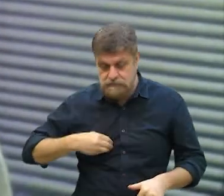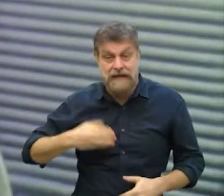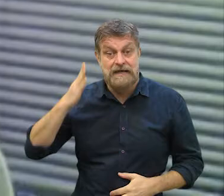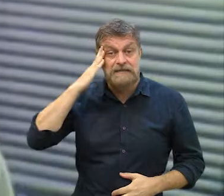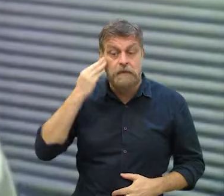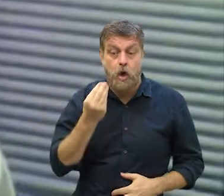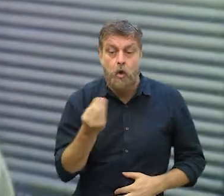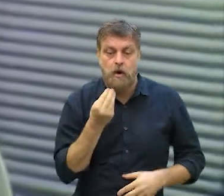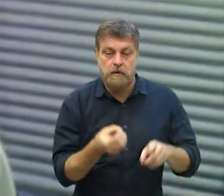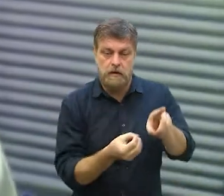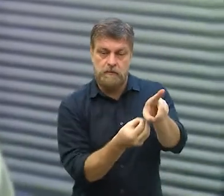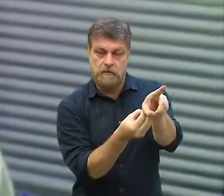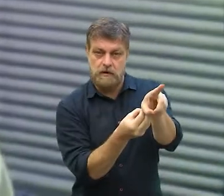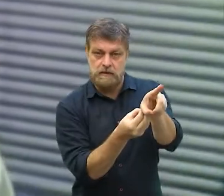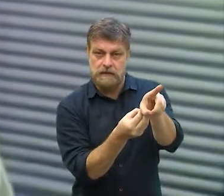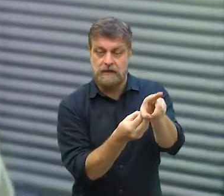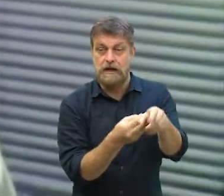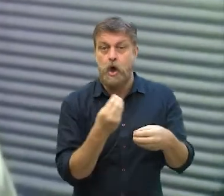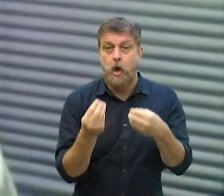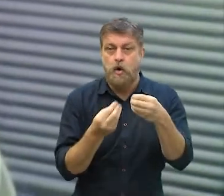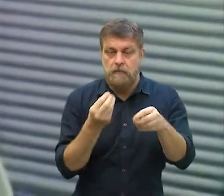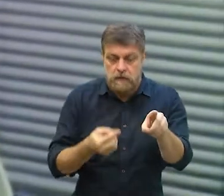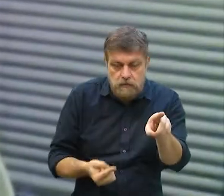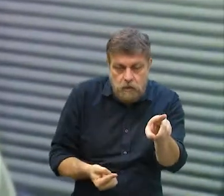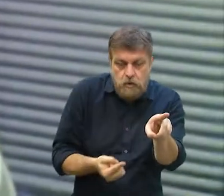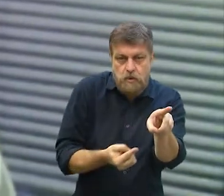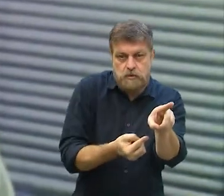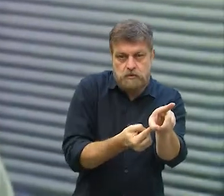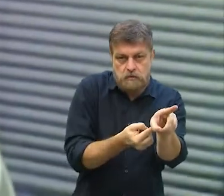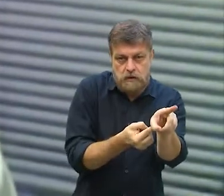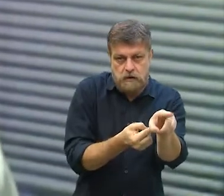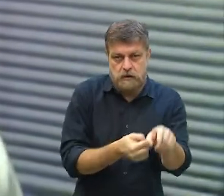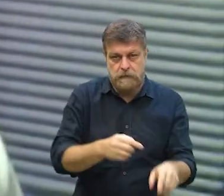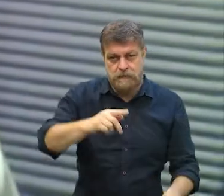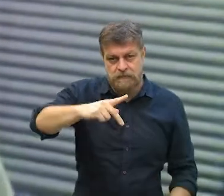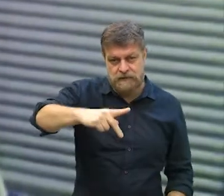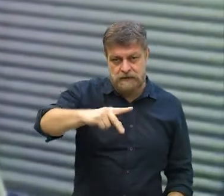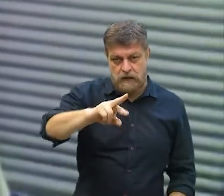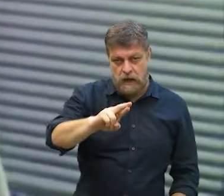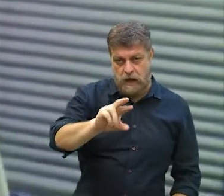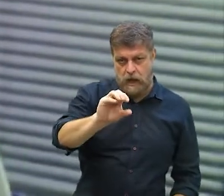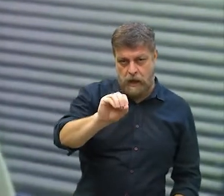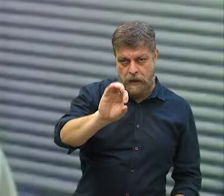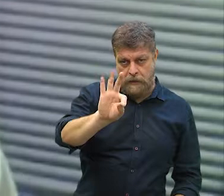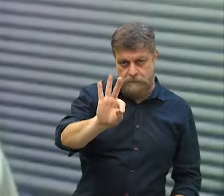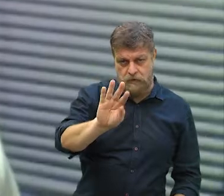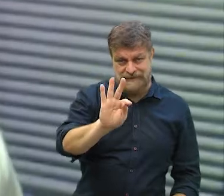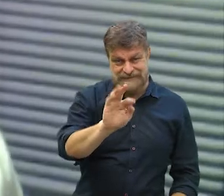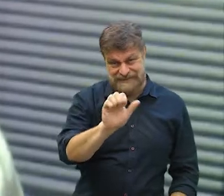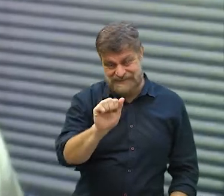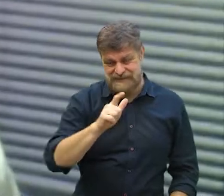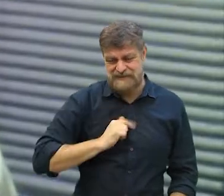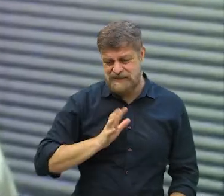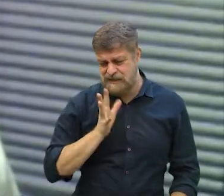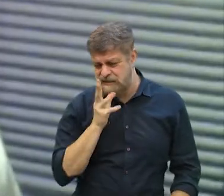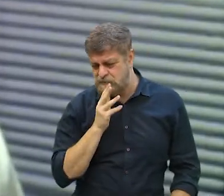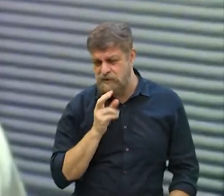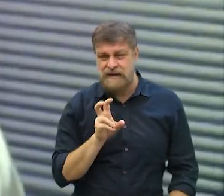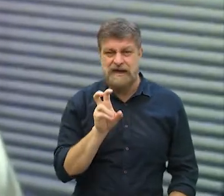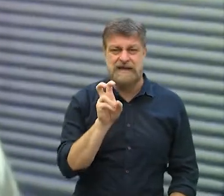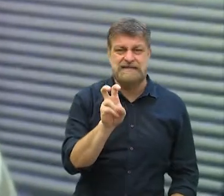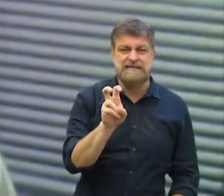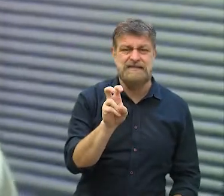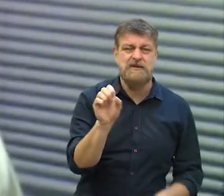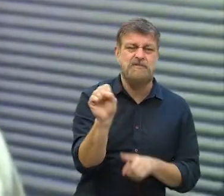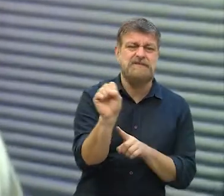para saber como é que está a sua próstata. O exame físico do toque, que a gente chama de exame digital da próstata, ele é um exame que demora em